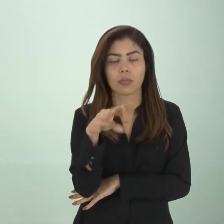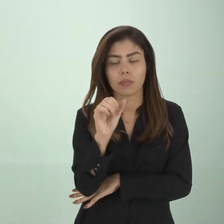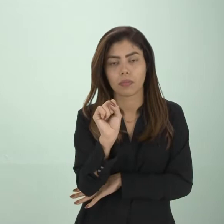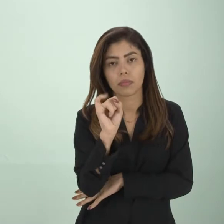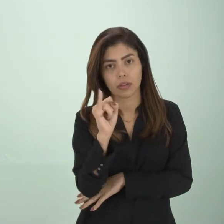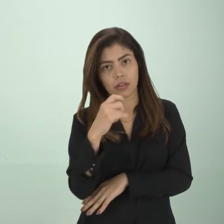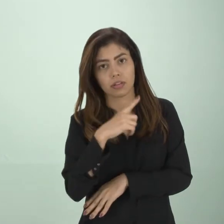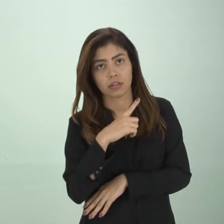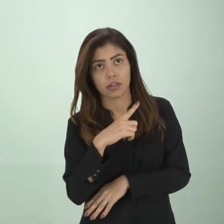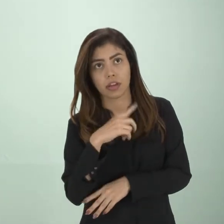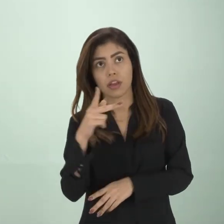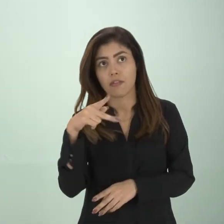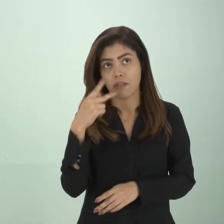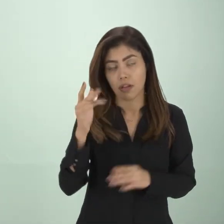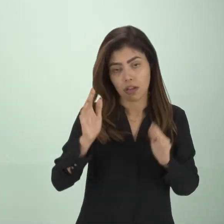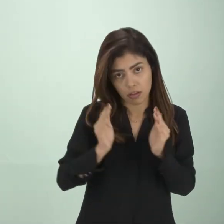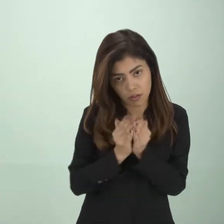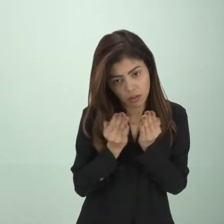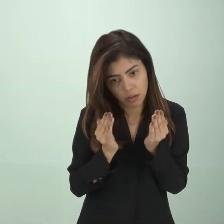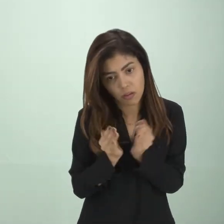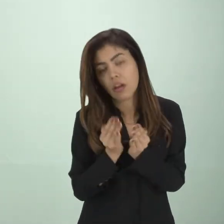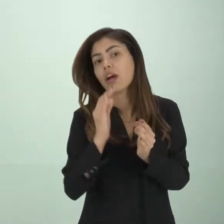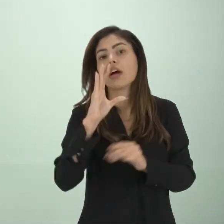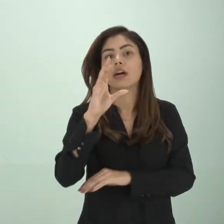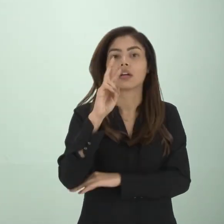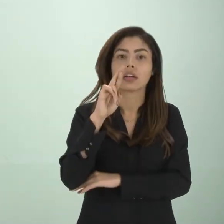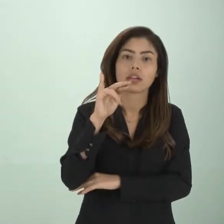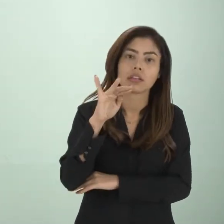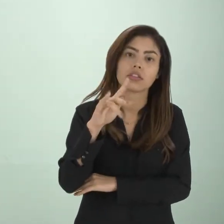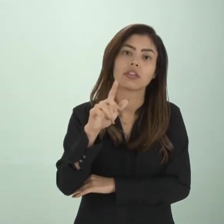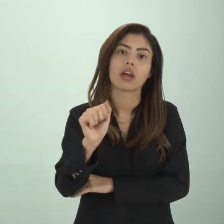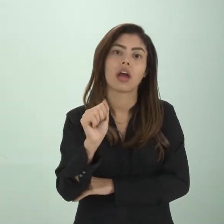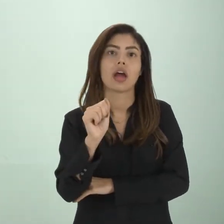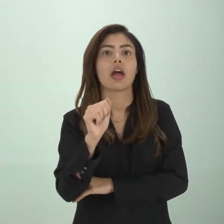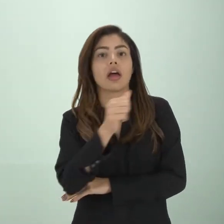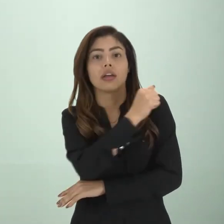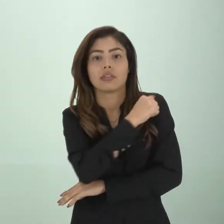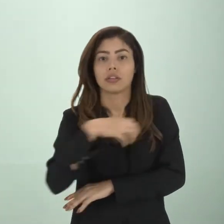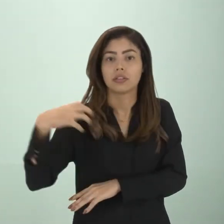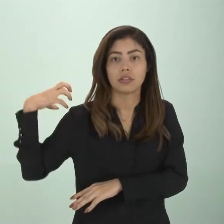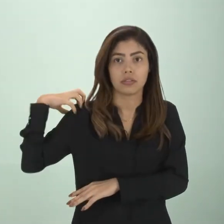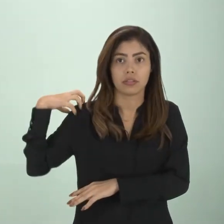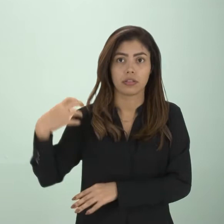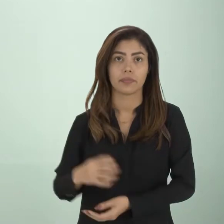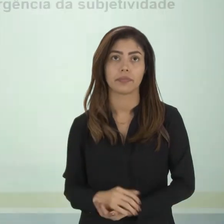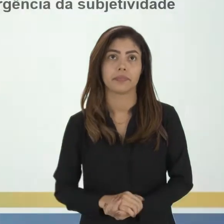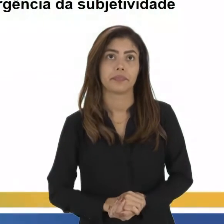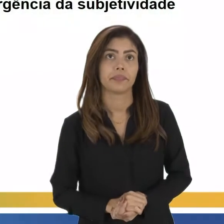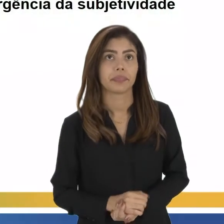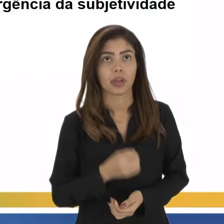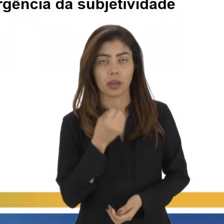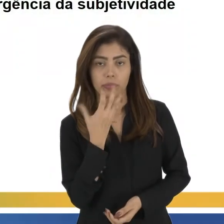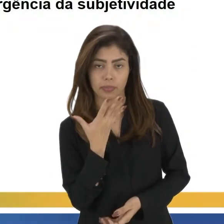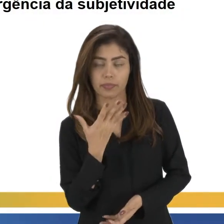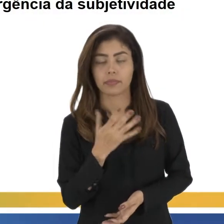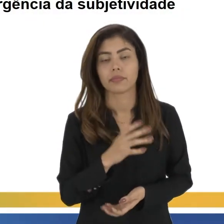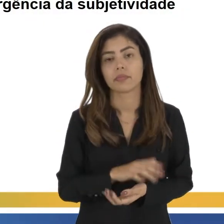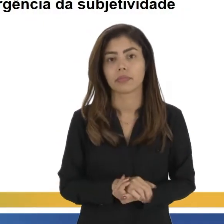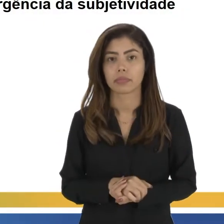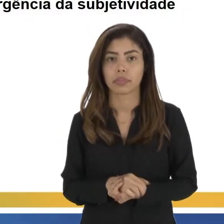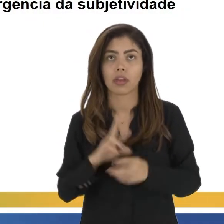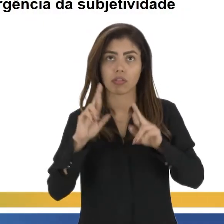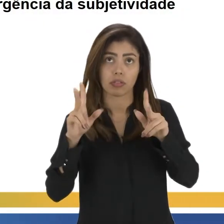vai cristianizar a filosofia de Aristóteles. Bom, nós temos aí